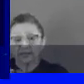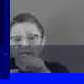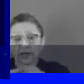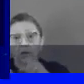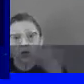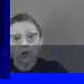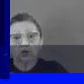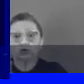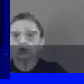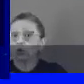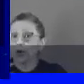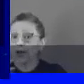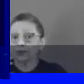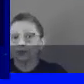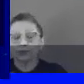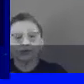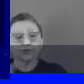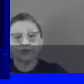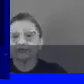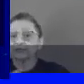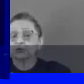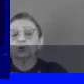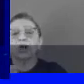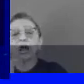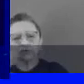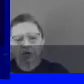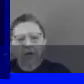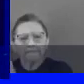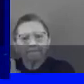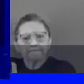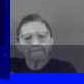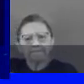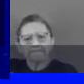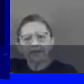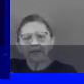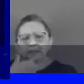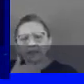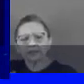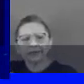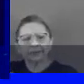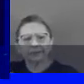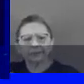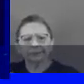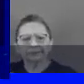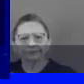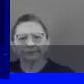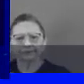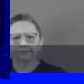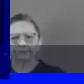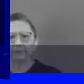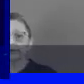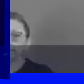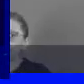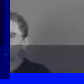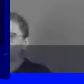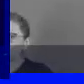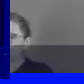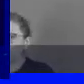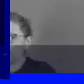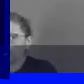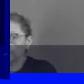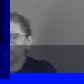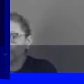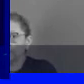cumprir seu papel constitucional de promover o controle dos atos de ministros das Cortes Superiores. De forma